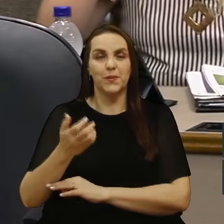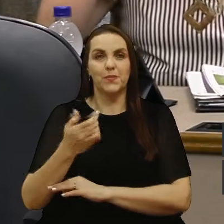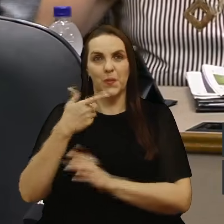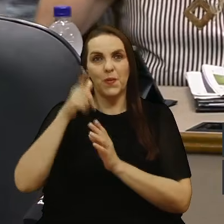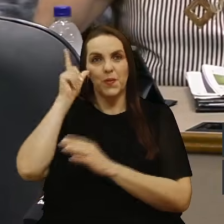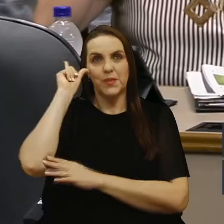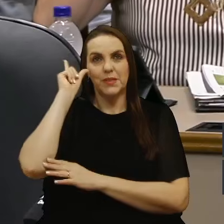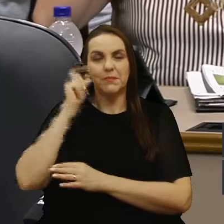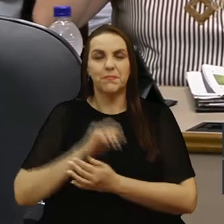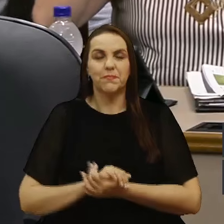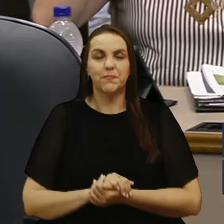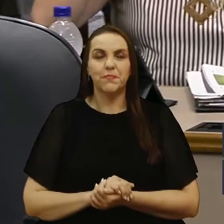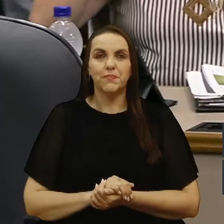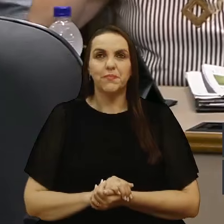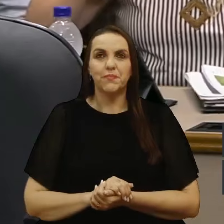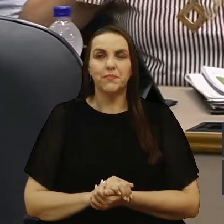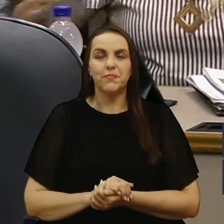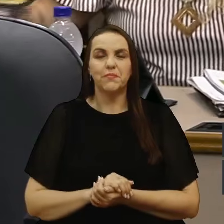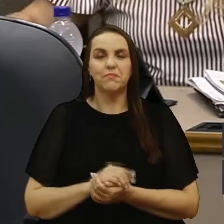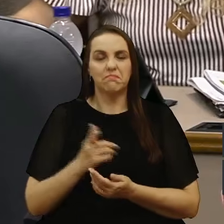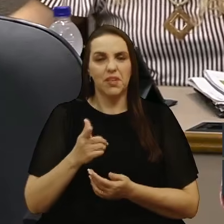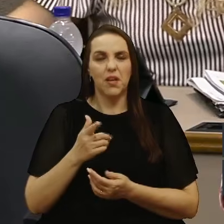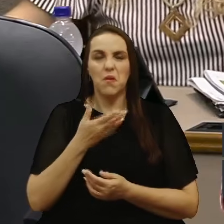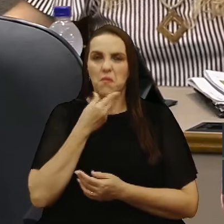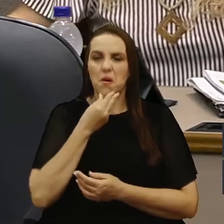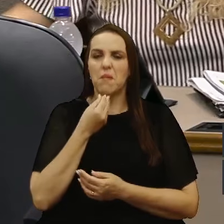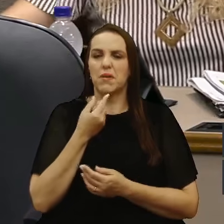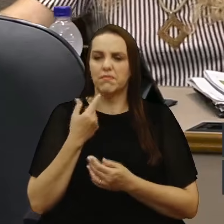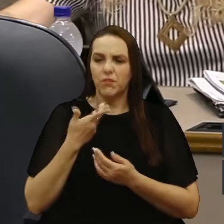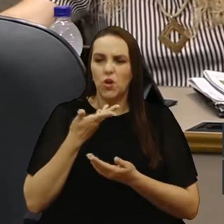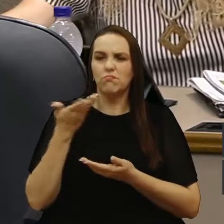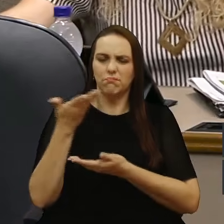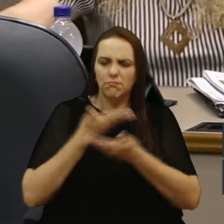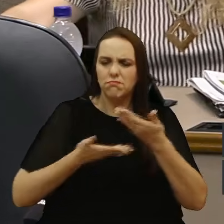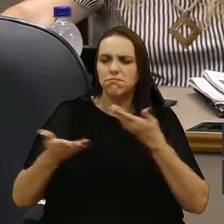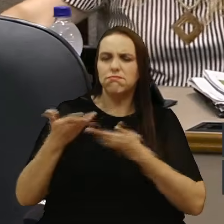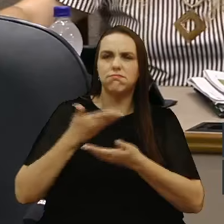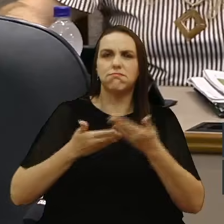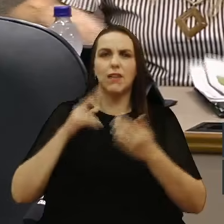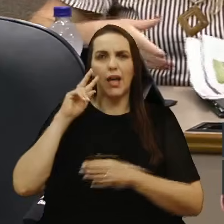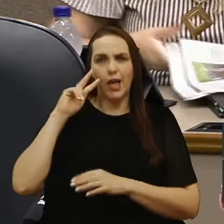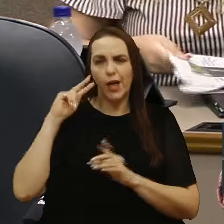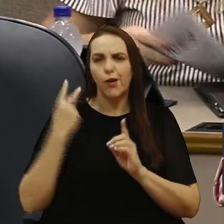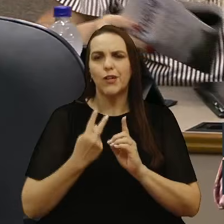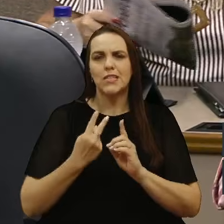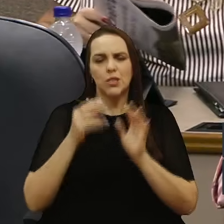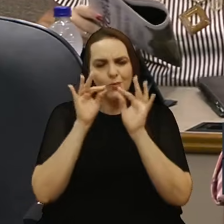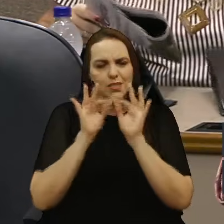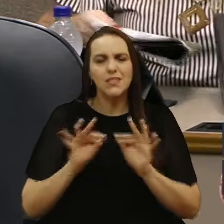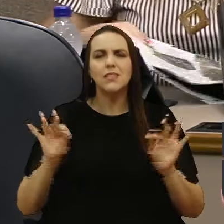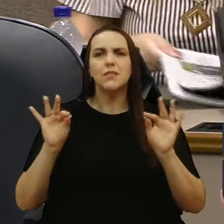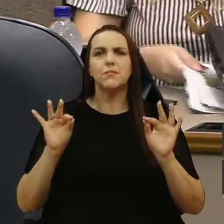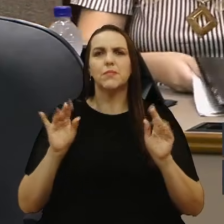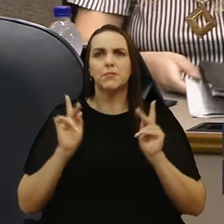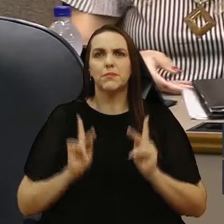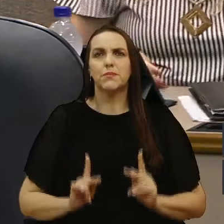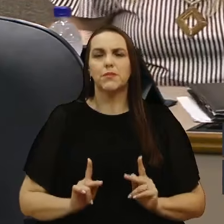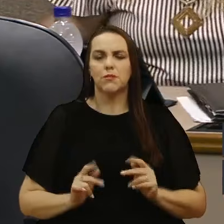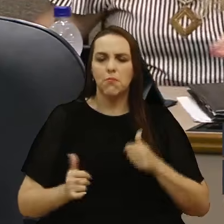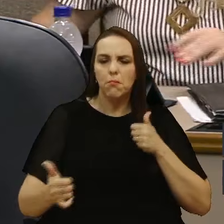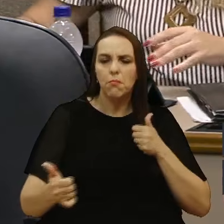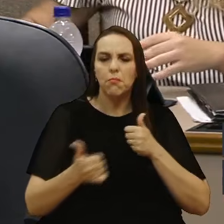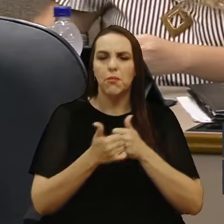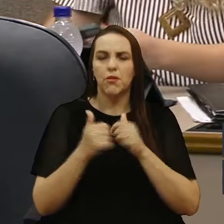ontem. Homem conciliador, com reconhecimento pela sua simplicidade, próximo da